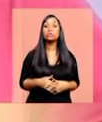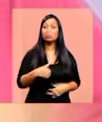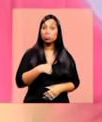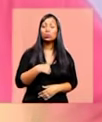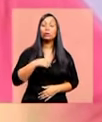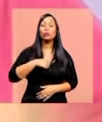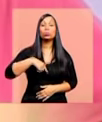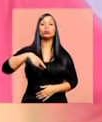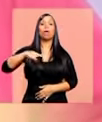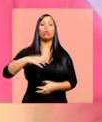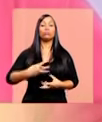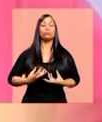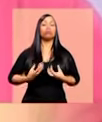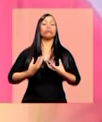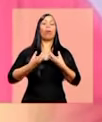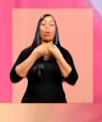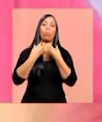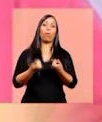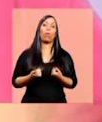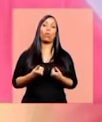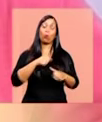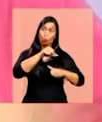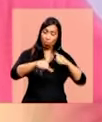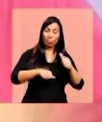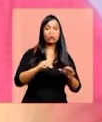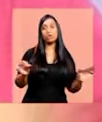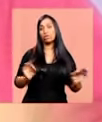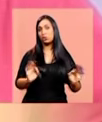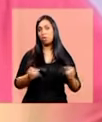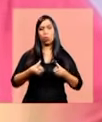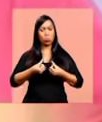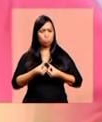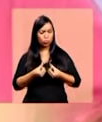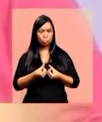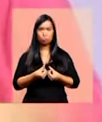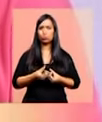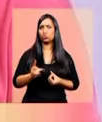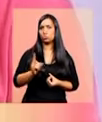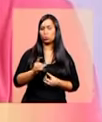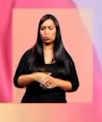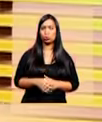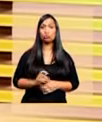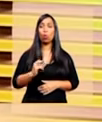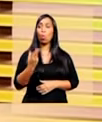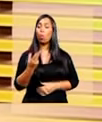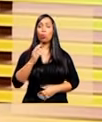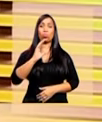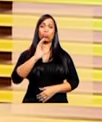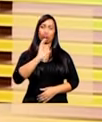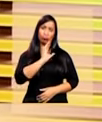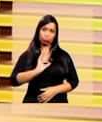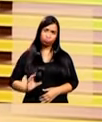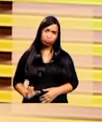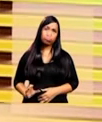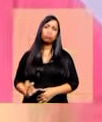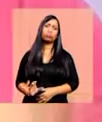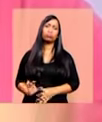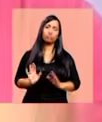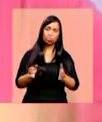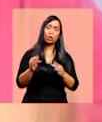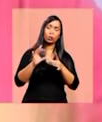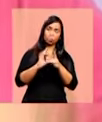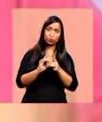coisas, e eu saio enriquecido disso. Não que eu vá me converter ao budismo, sem essa palavra, ou ao cristianismo, ao